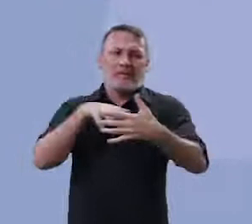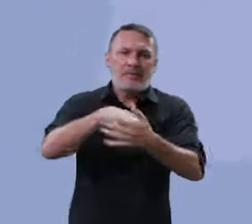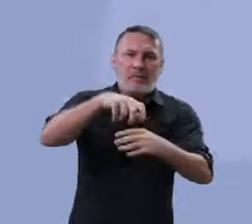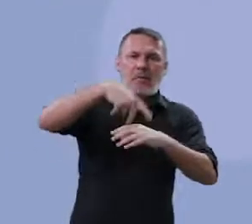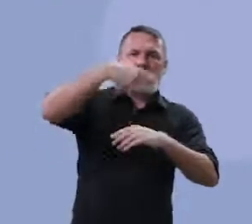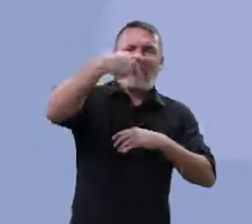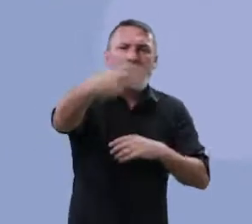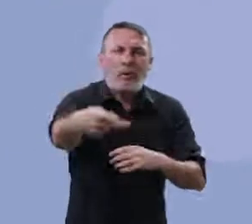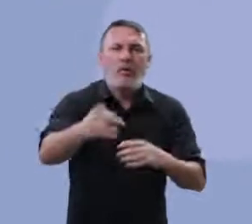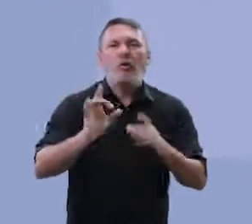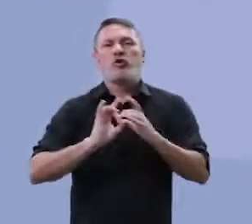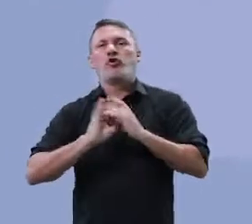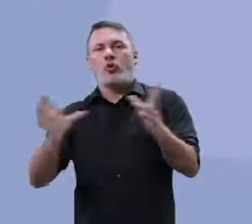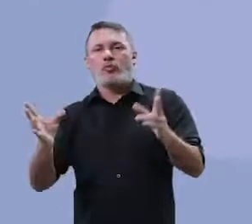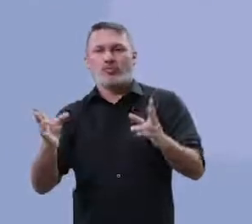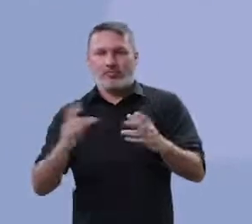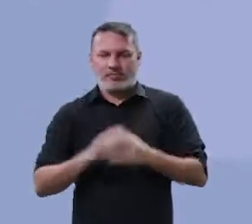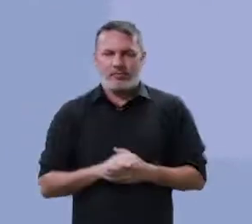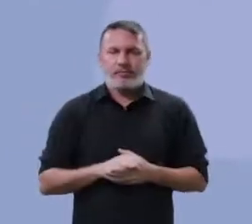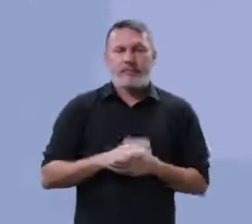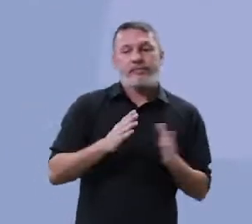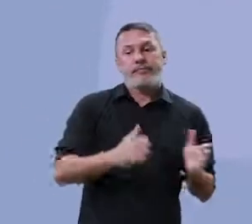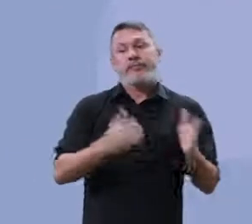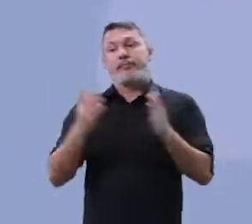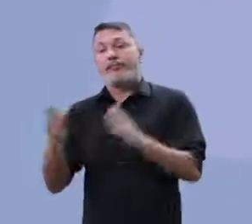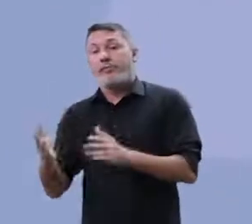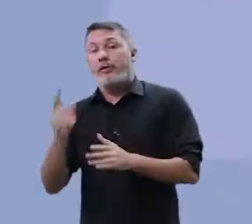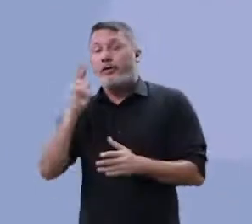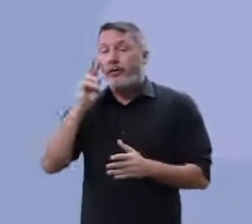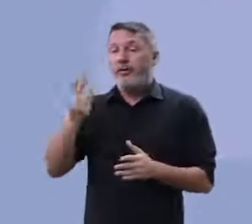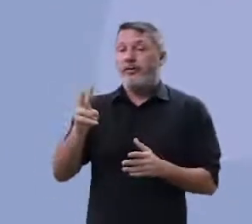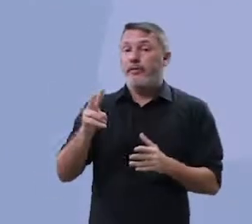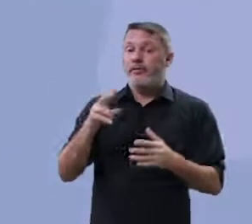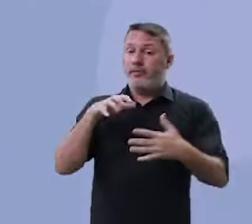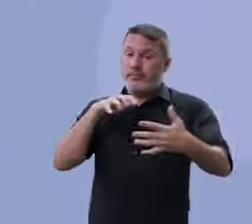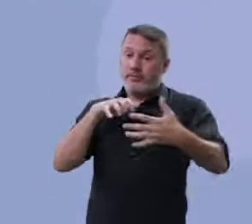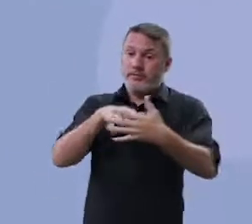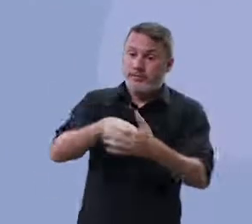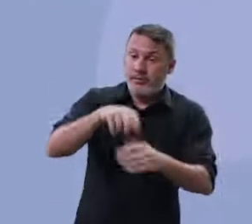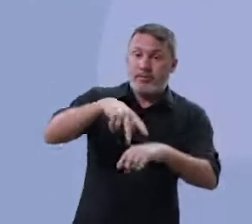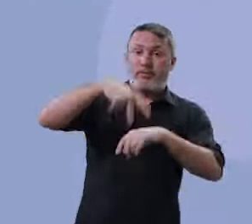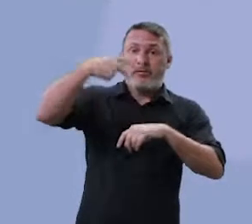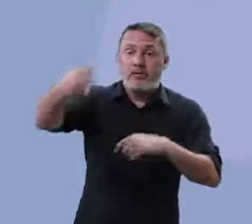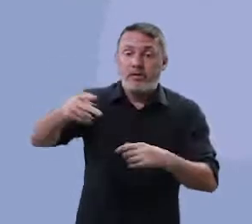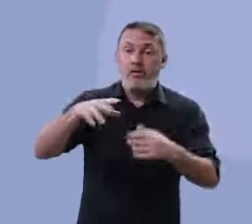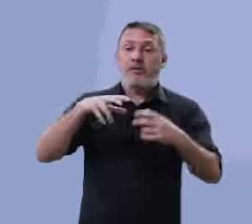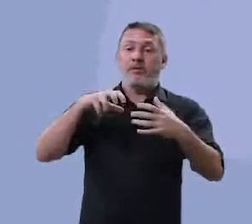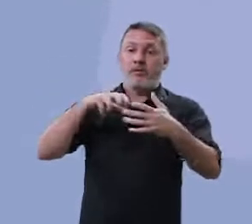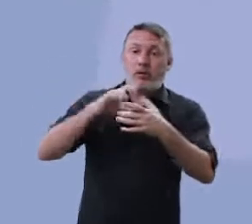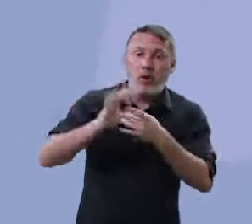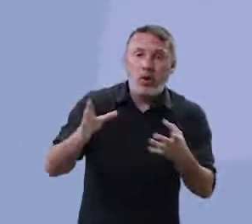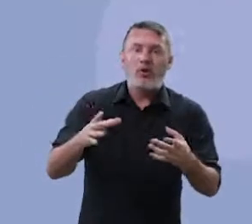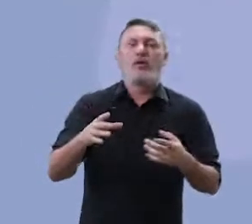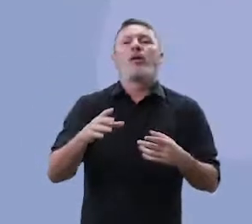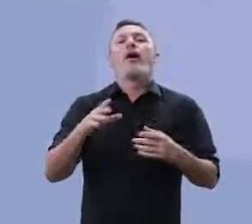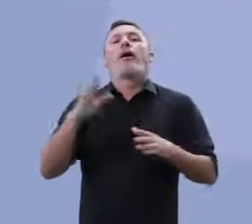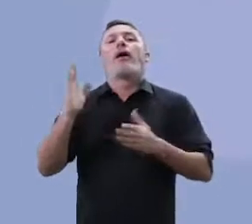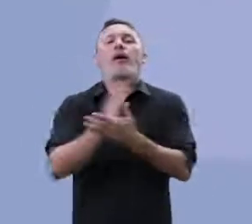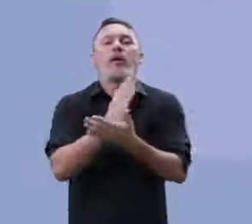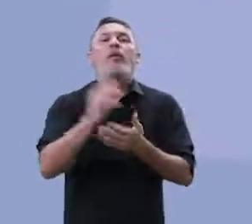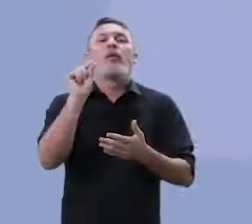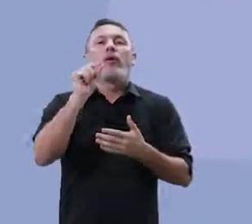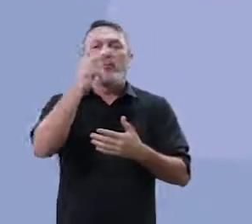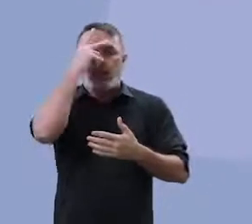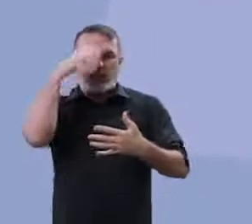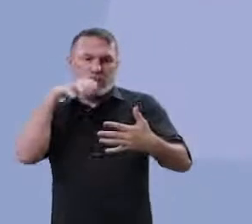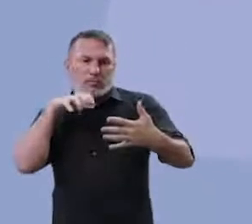quê? Solto. Olha essa outra notícia. Motorista que atropelou, ele foi solto. Olha a outra notícia. Motorista, ele